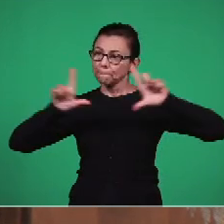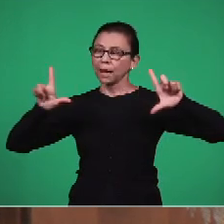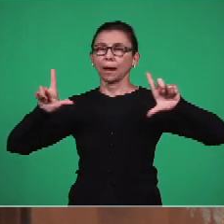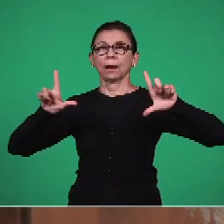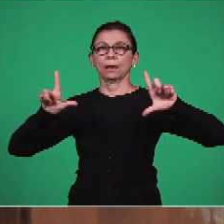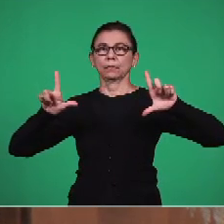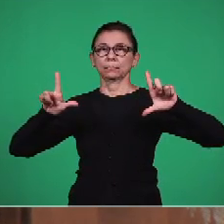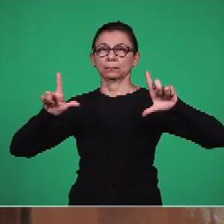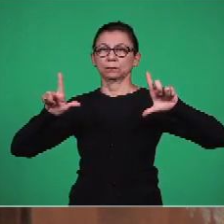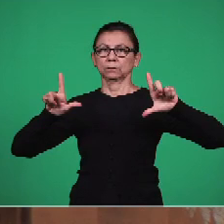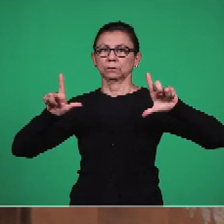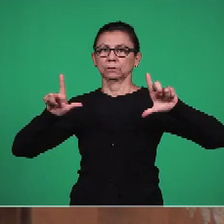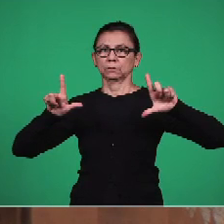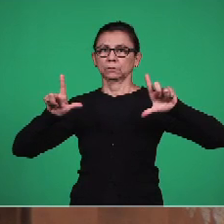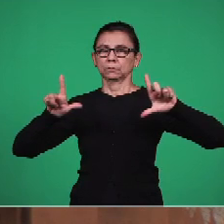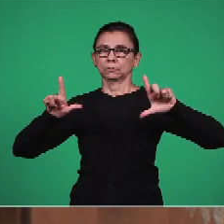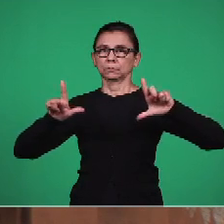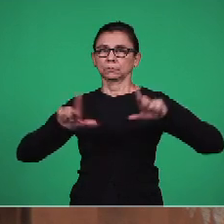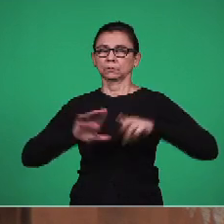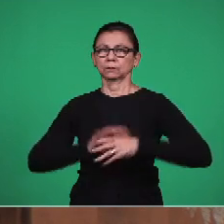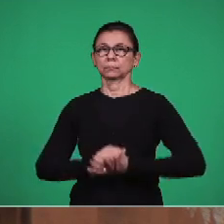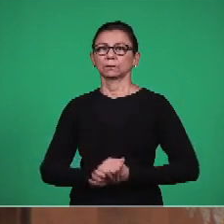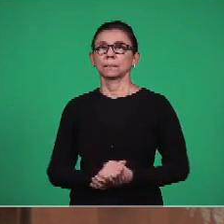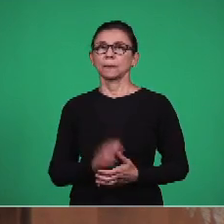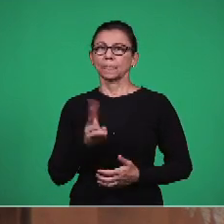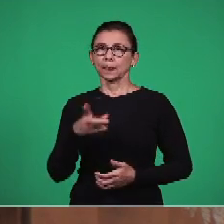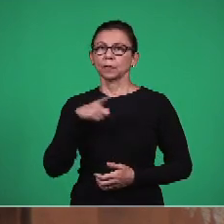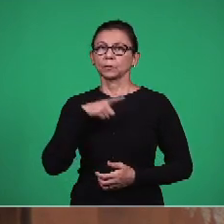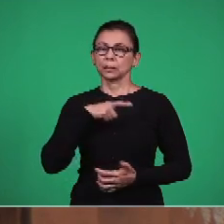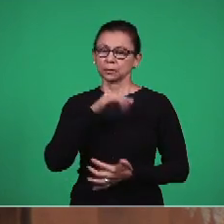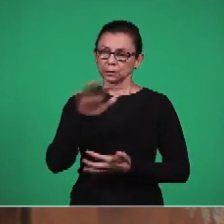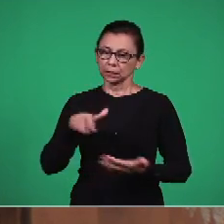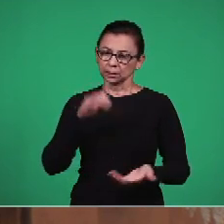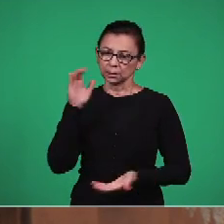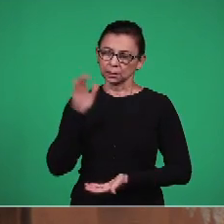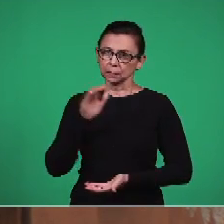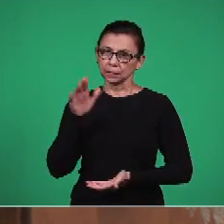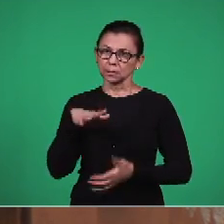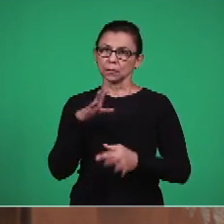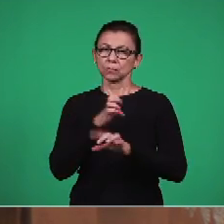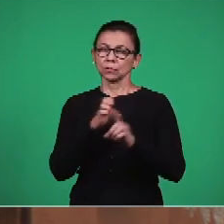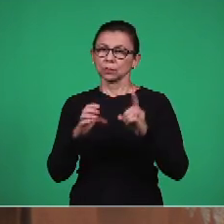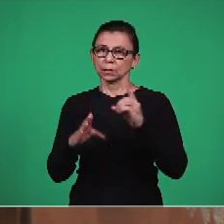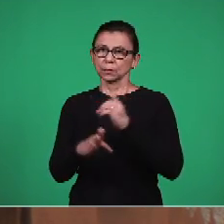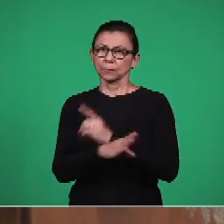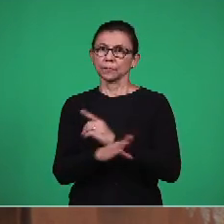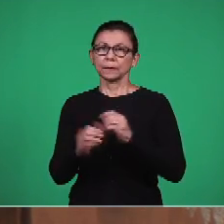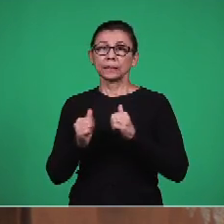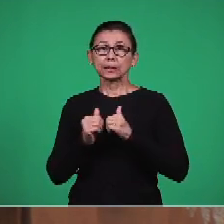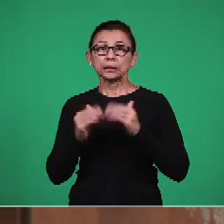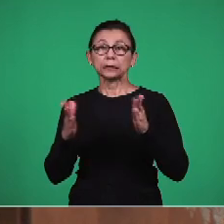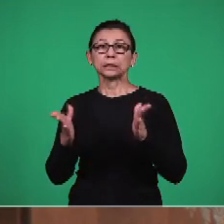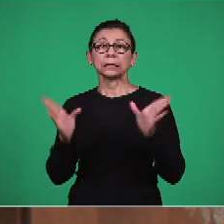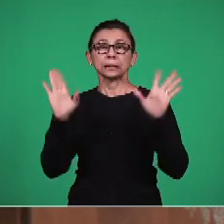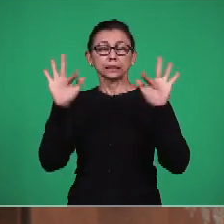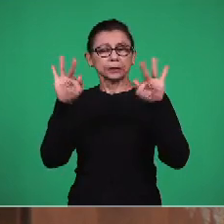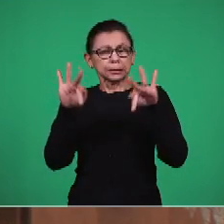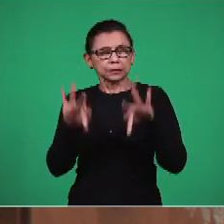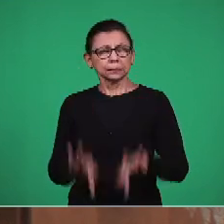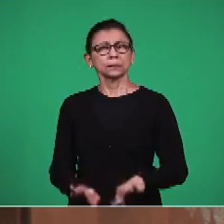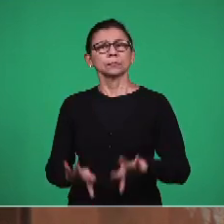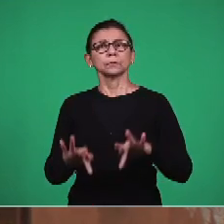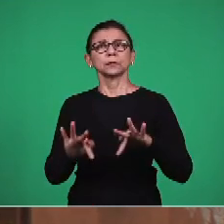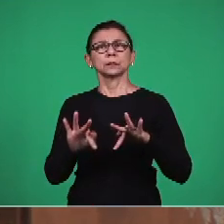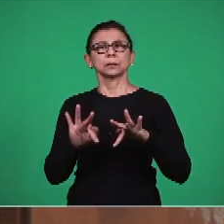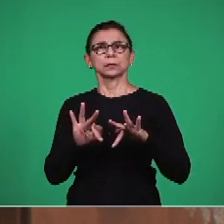enquanto existir o tempo do satélite, depois de iniciado e terminado definitivamente com